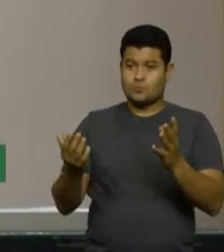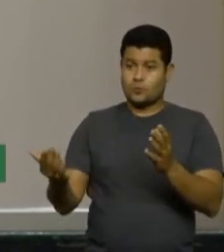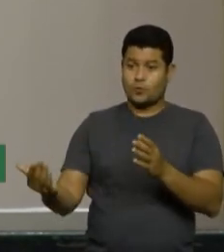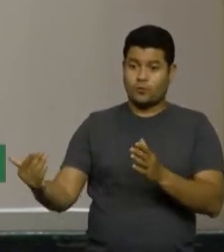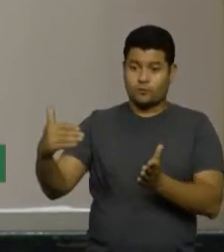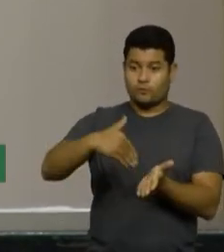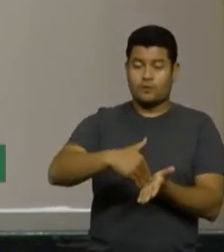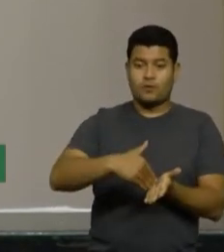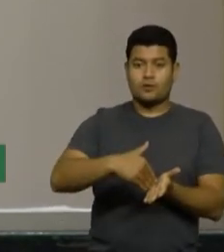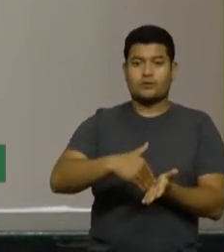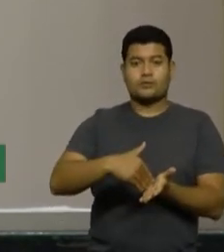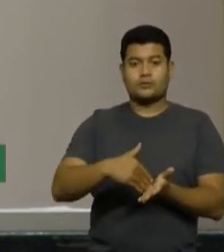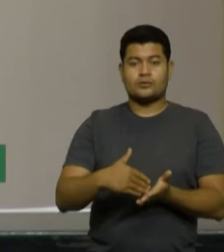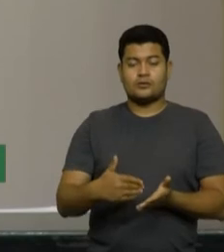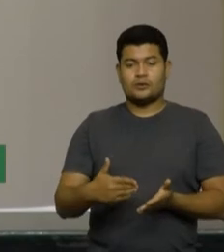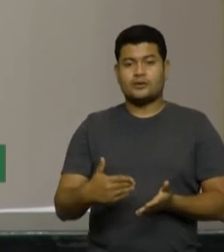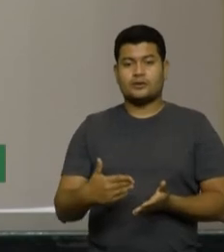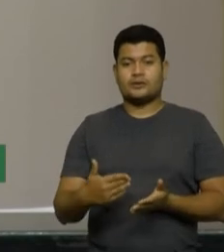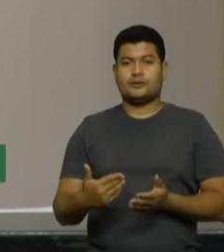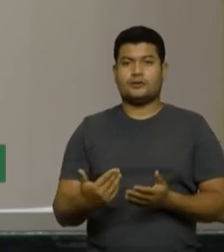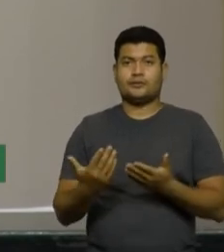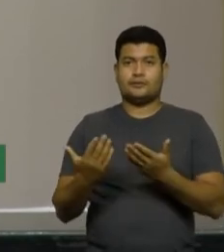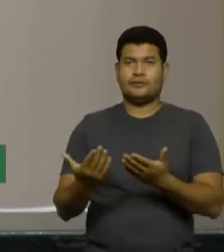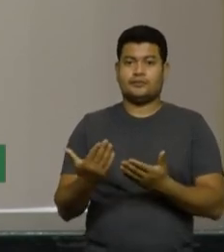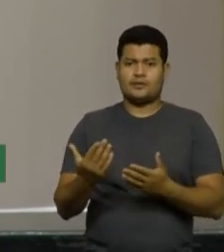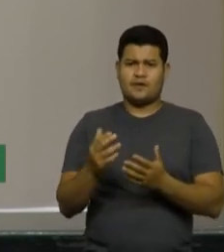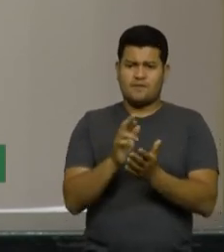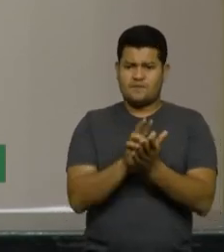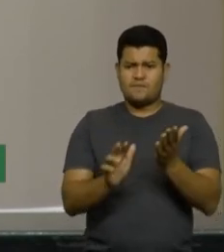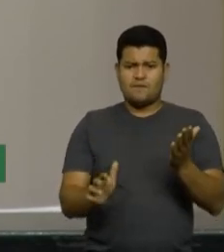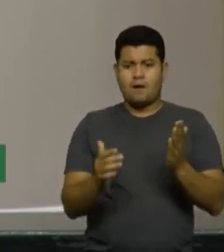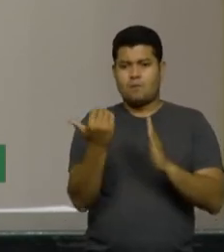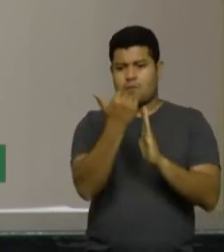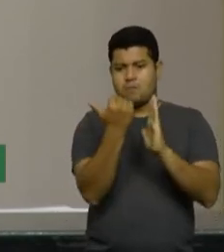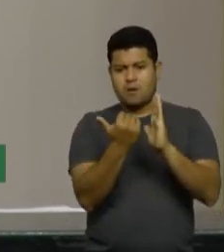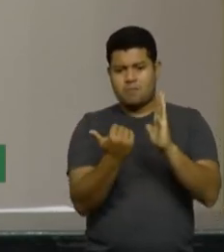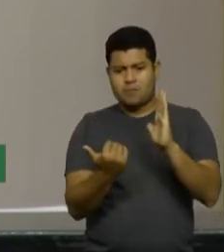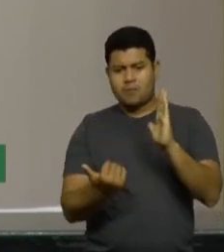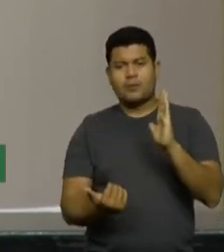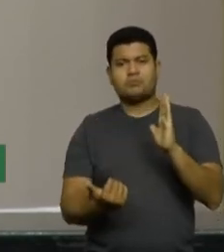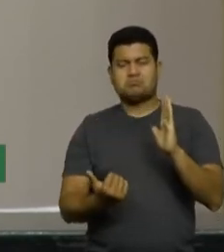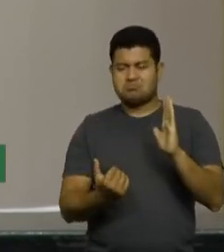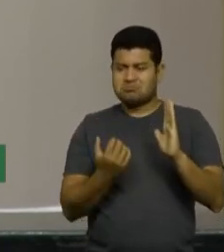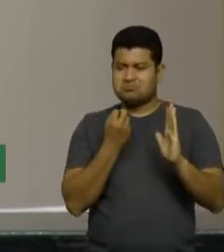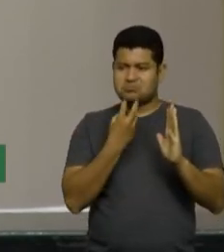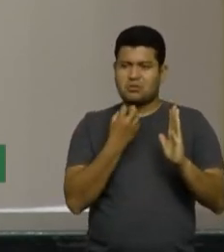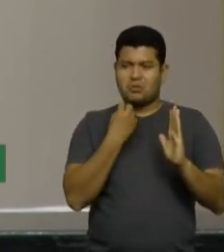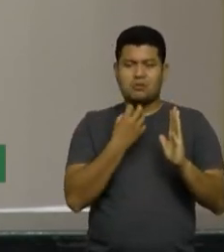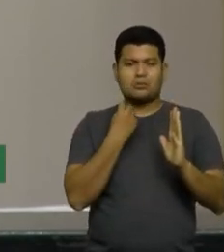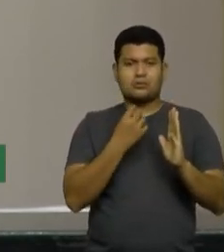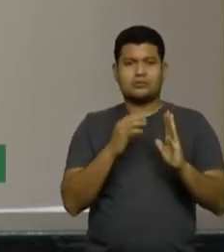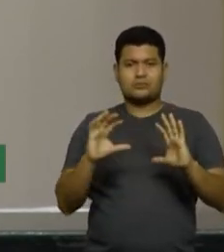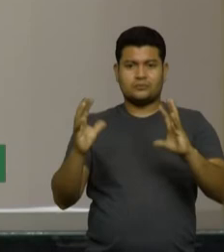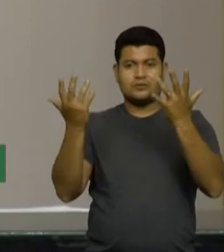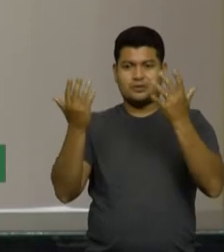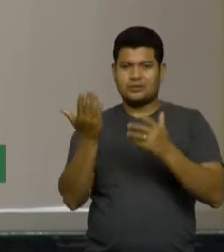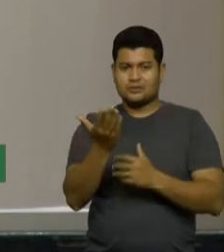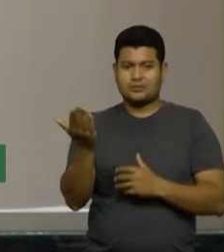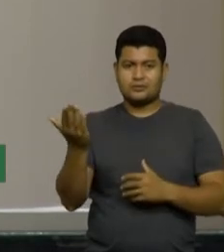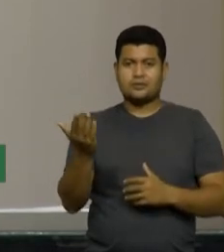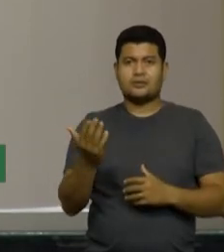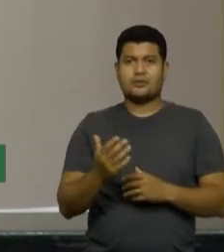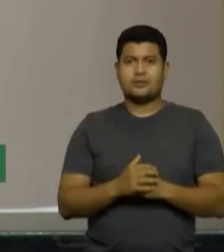tem Chiquito e Bordoneio, Padre Ezequiel, Sandro e Cícero, e